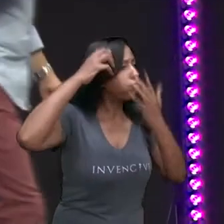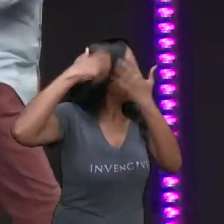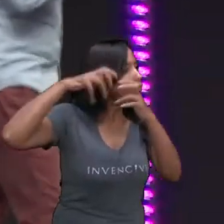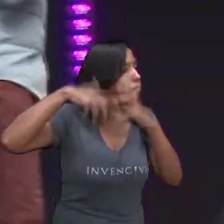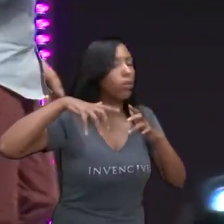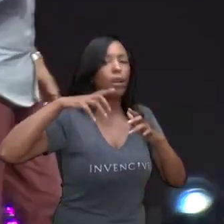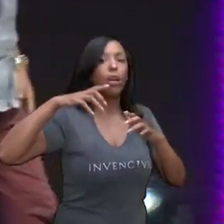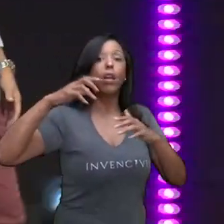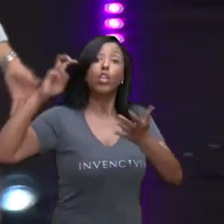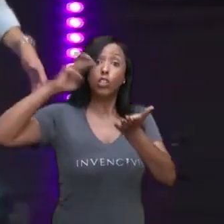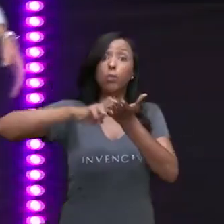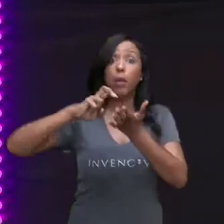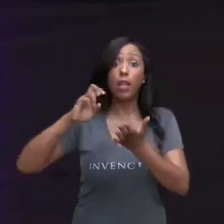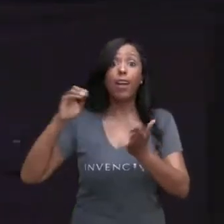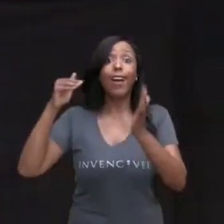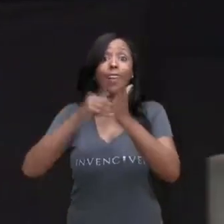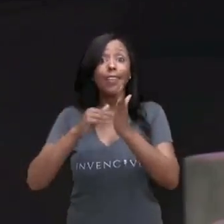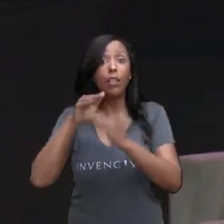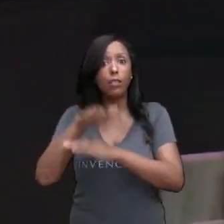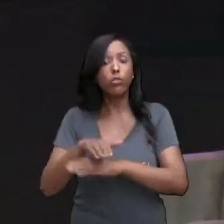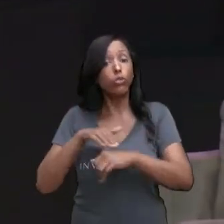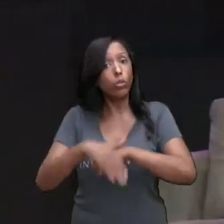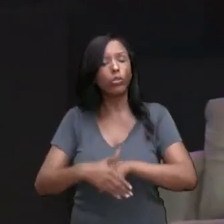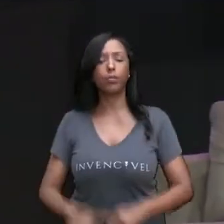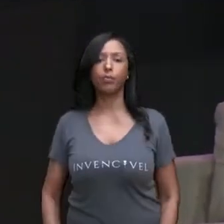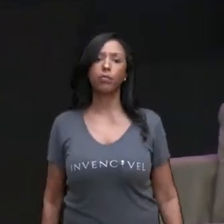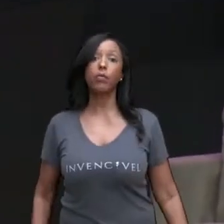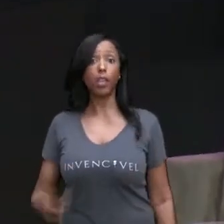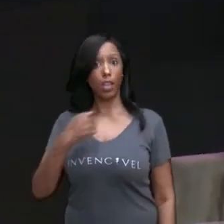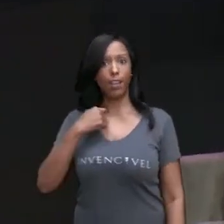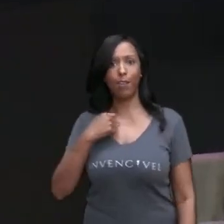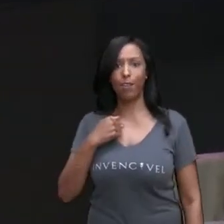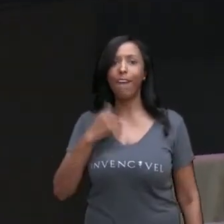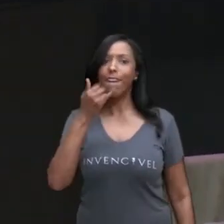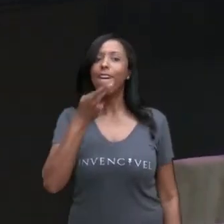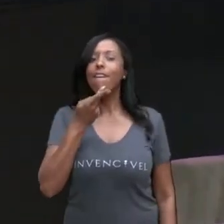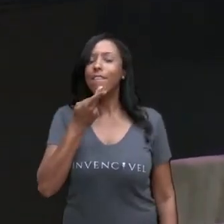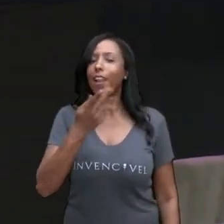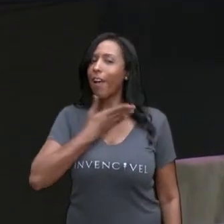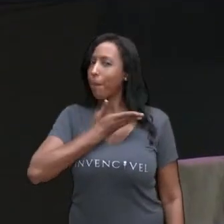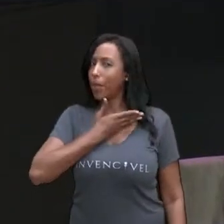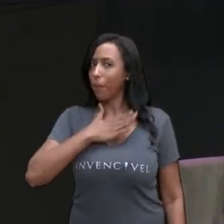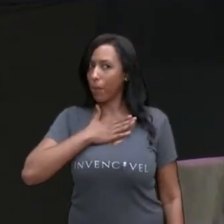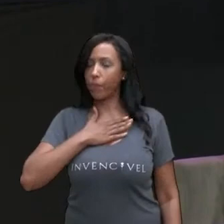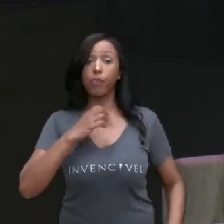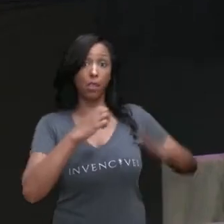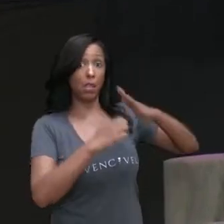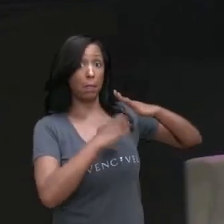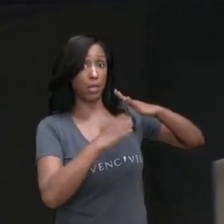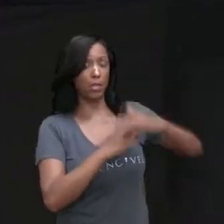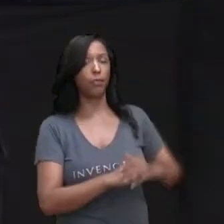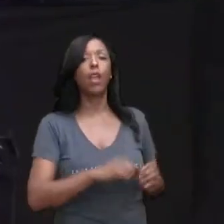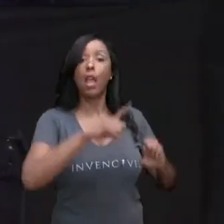aqui na igreja, eu chegava para um empresário, aí falava para ele, cara, você está lendo Bíblia? É, pastor, estou meio devagar, estou